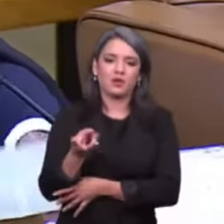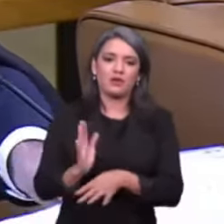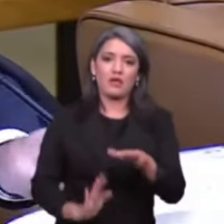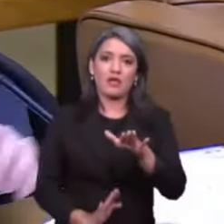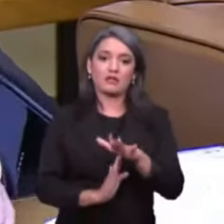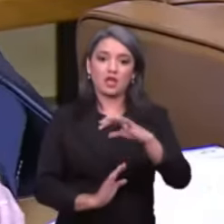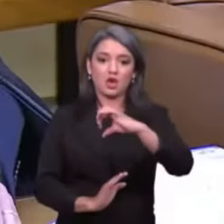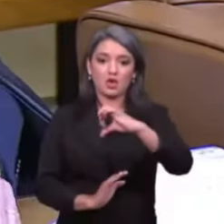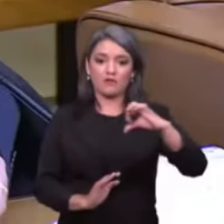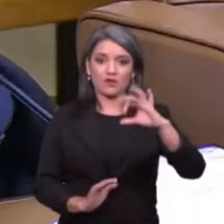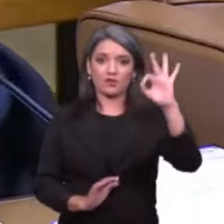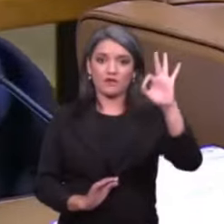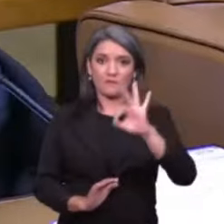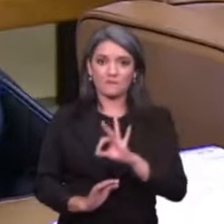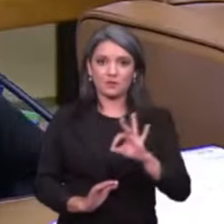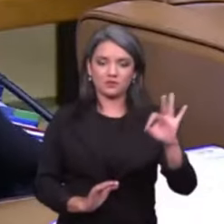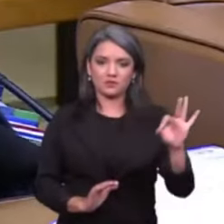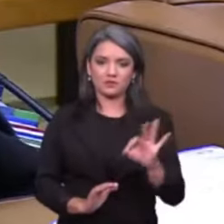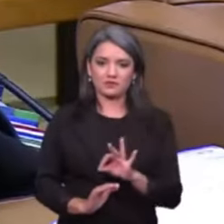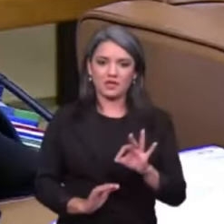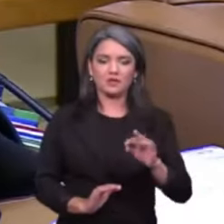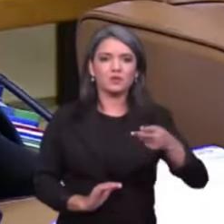cigarros eletrônicos.